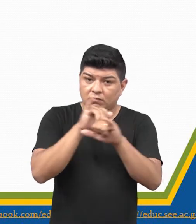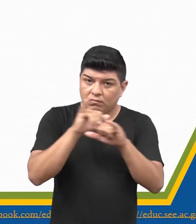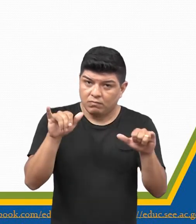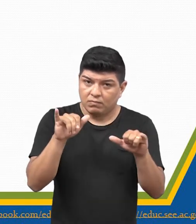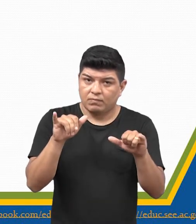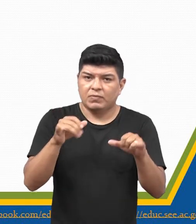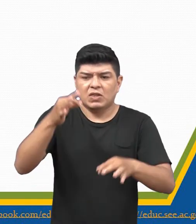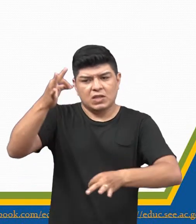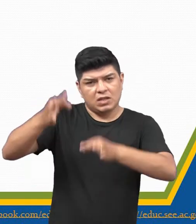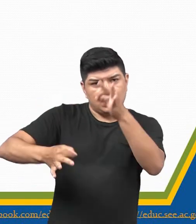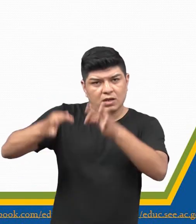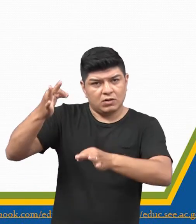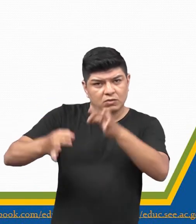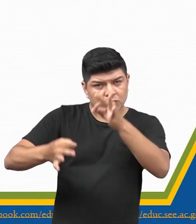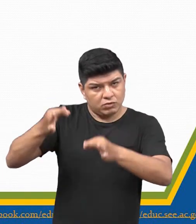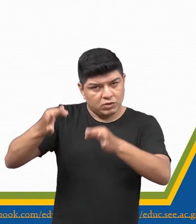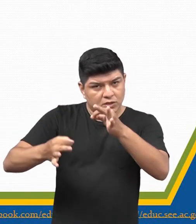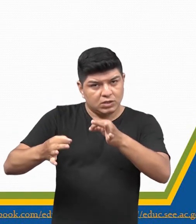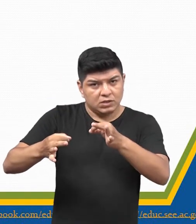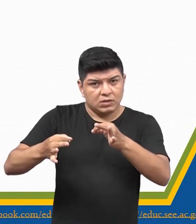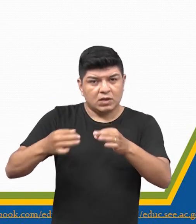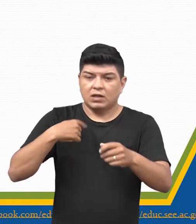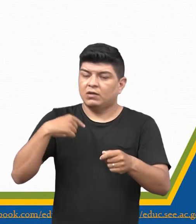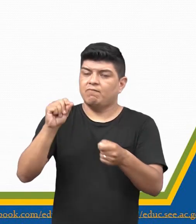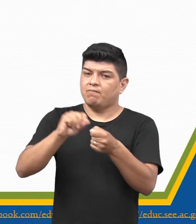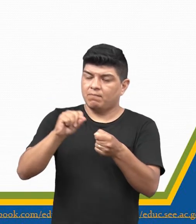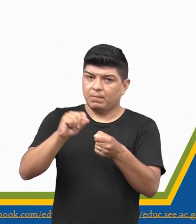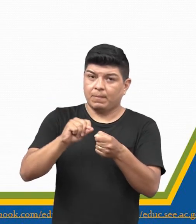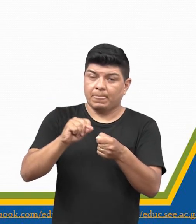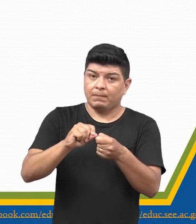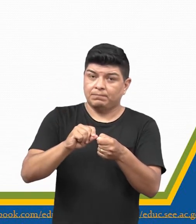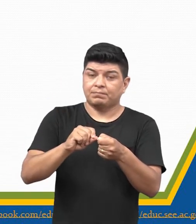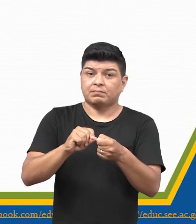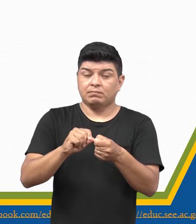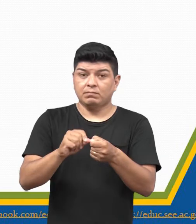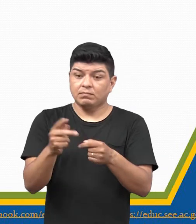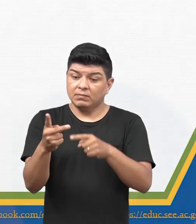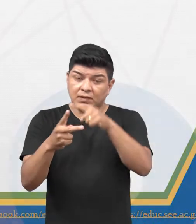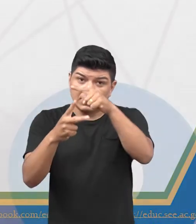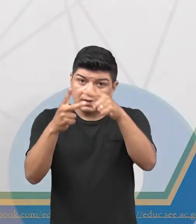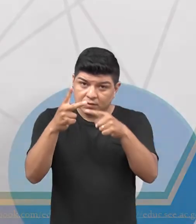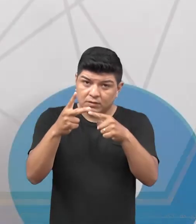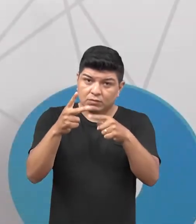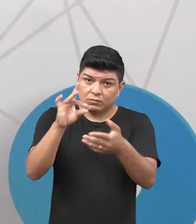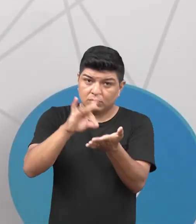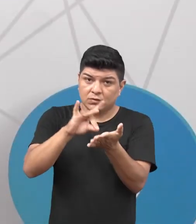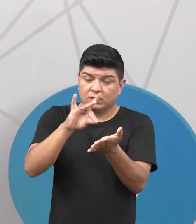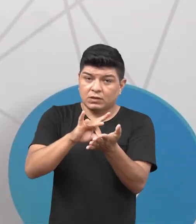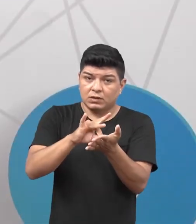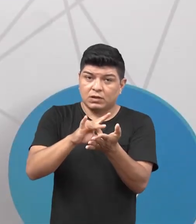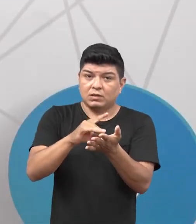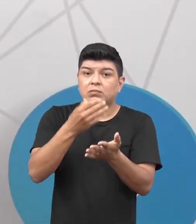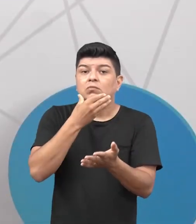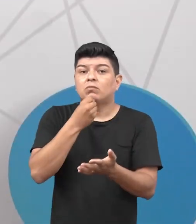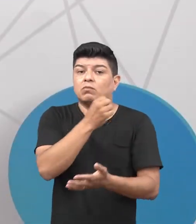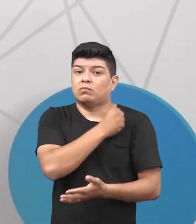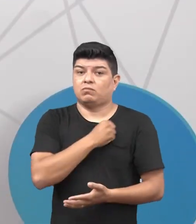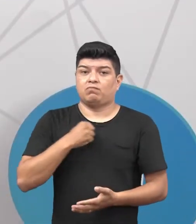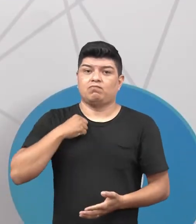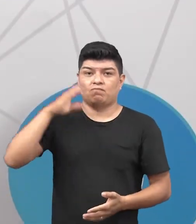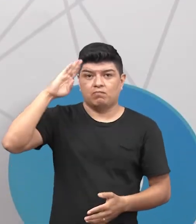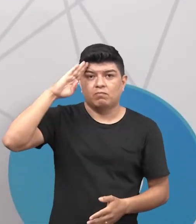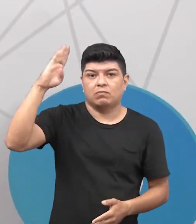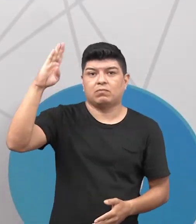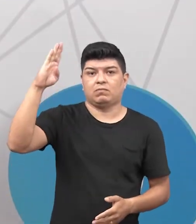E a justiça? A justiça é aquilo que se faz. Então, essas duas virtudes para Sócrates, elas são